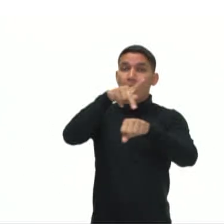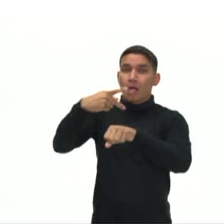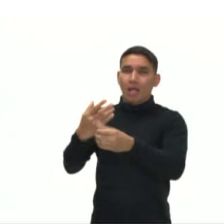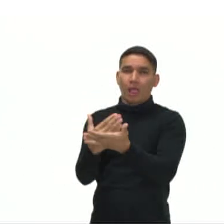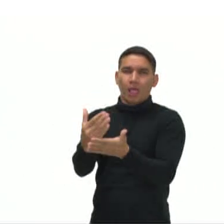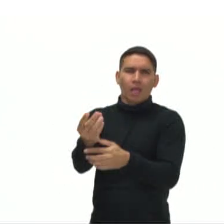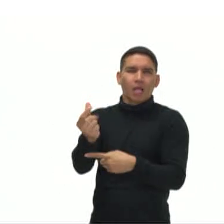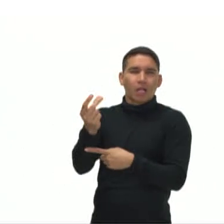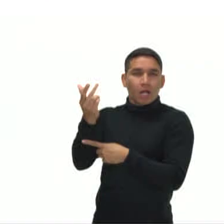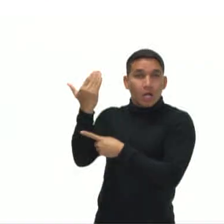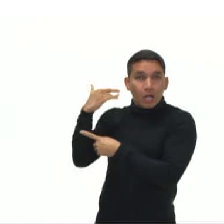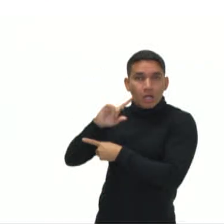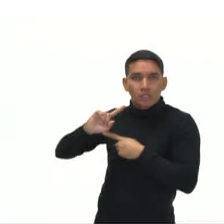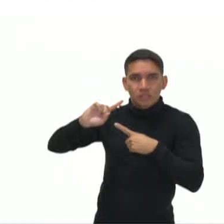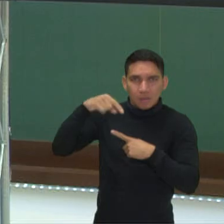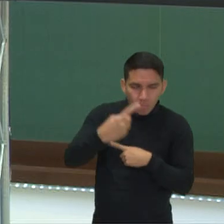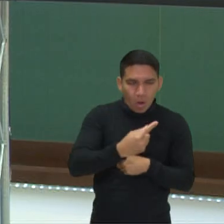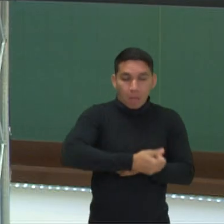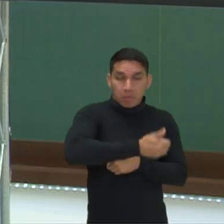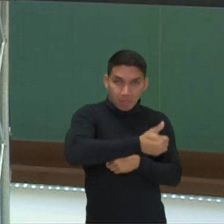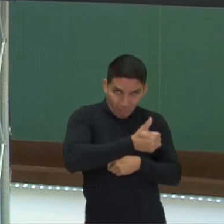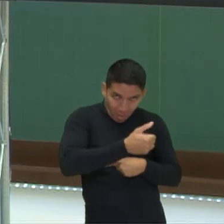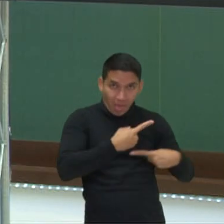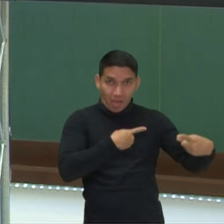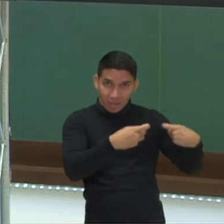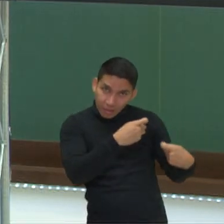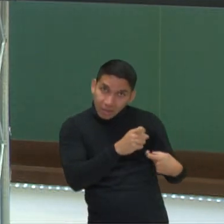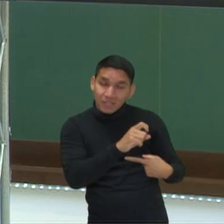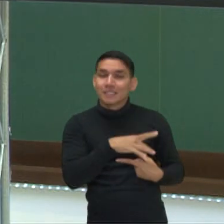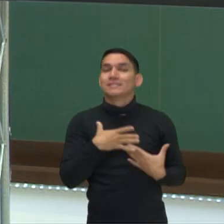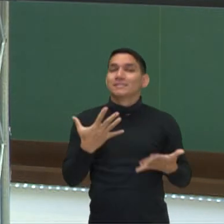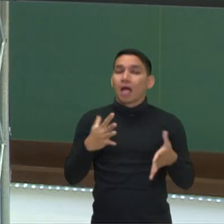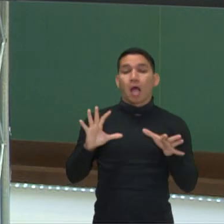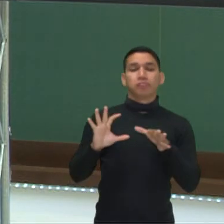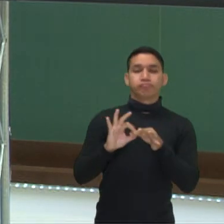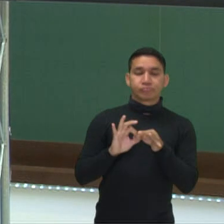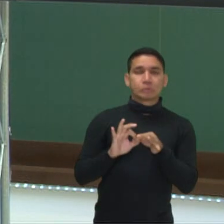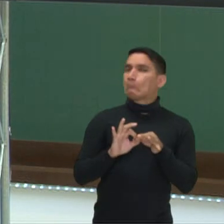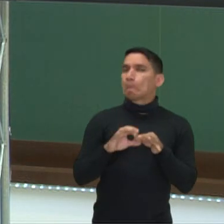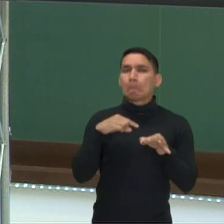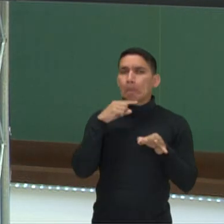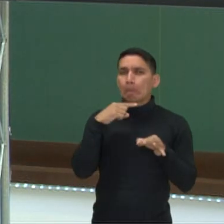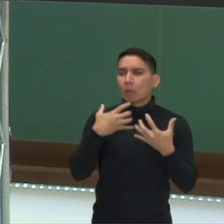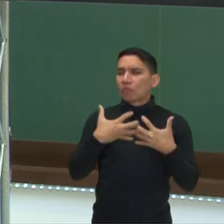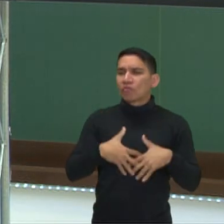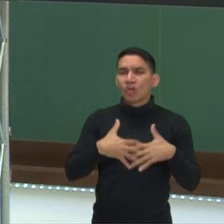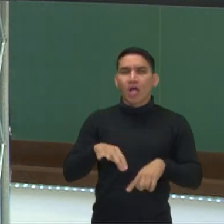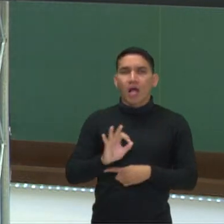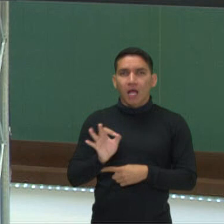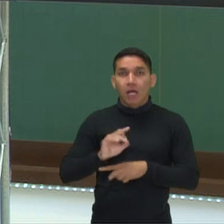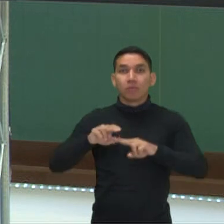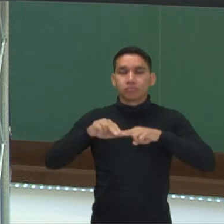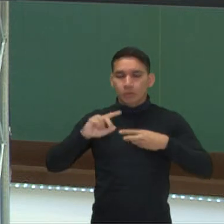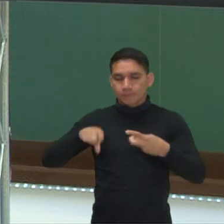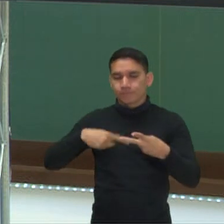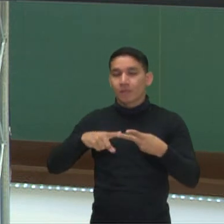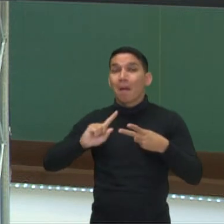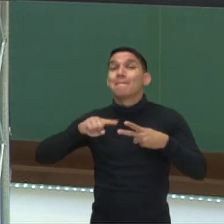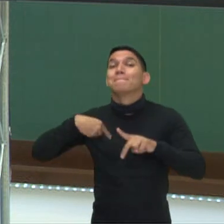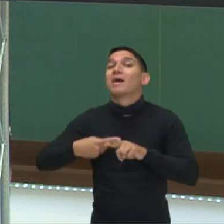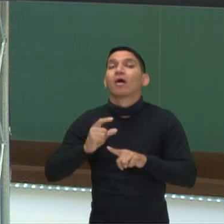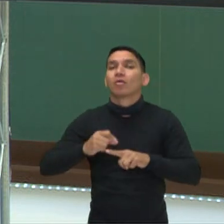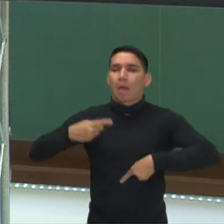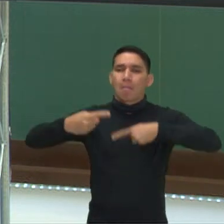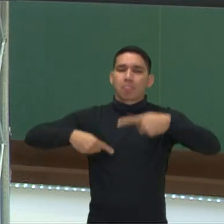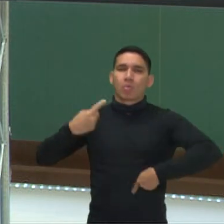lá logo após a Primeira Guerra Mundial e era inoperante, aliado a isso ainda, a política de apaziguamento